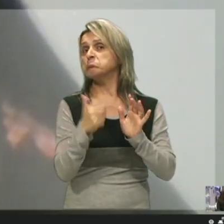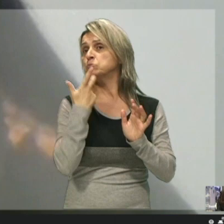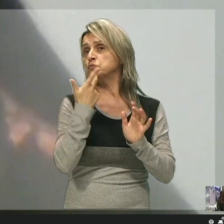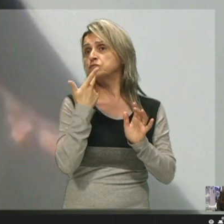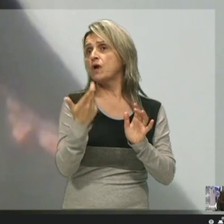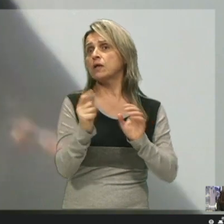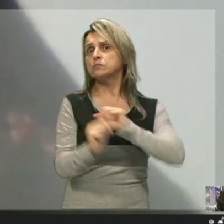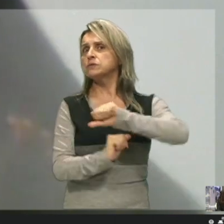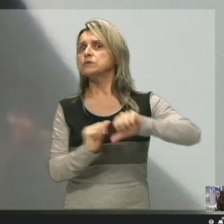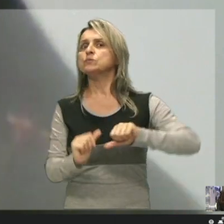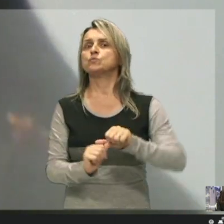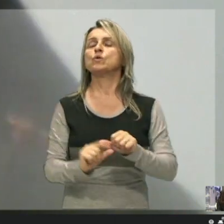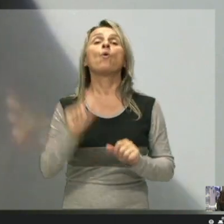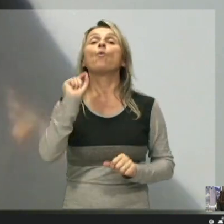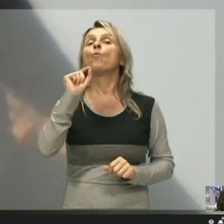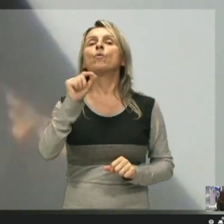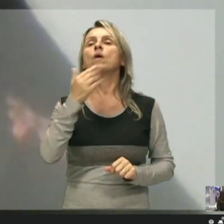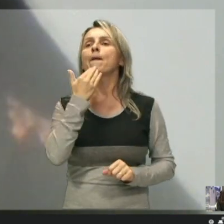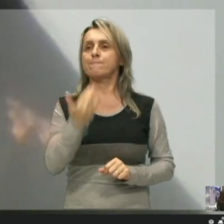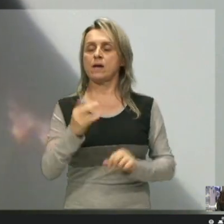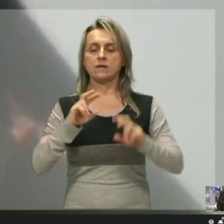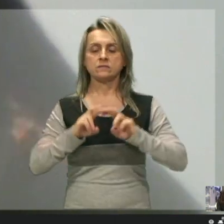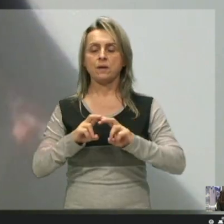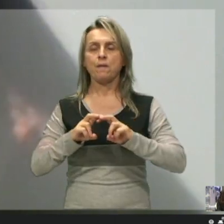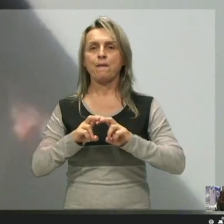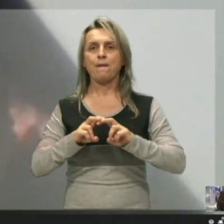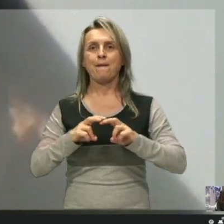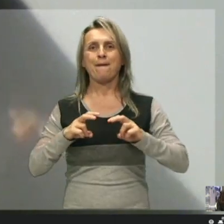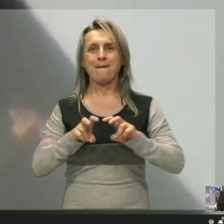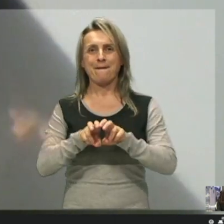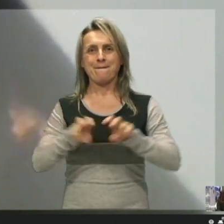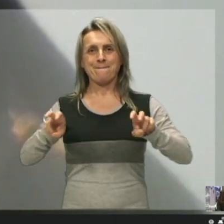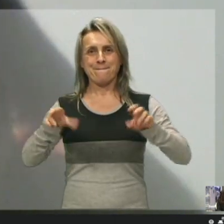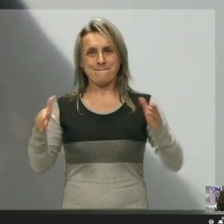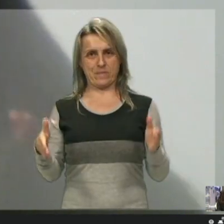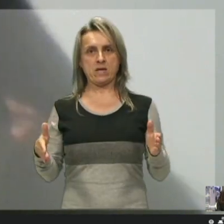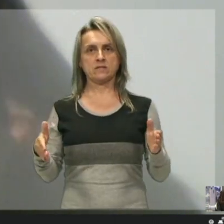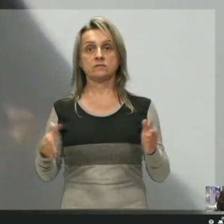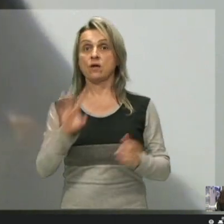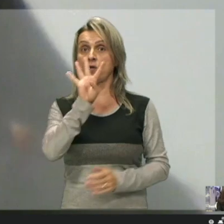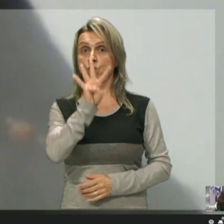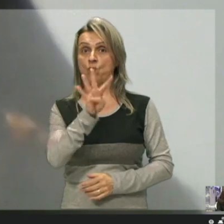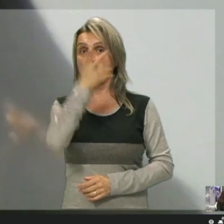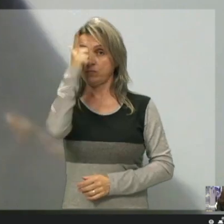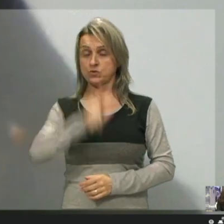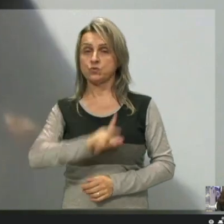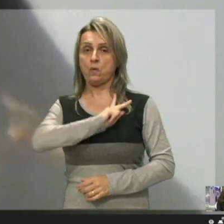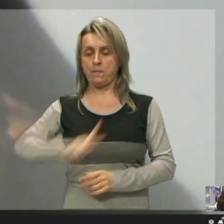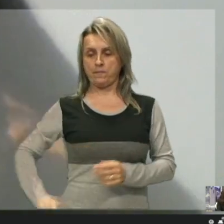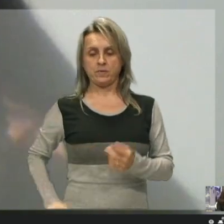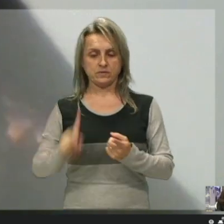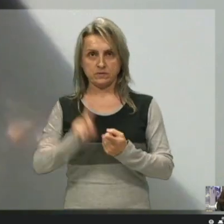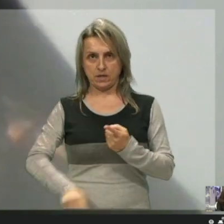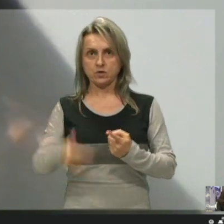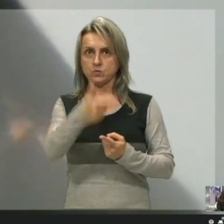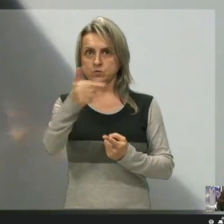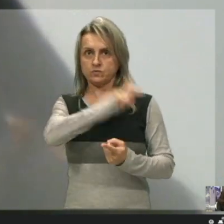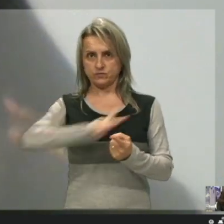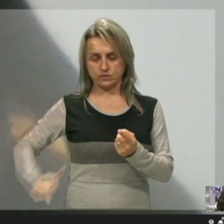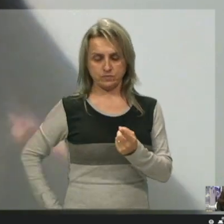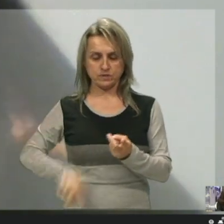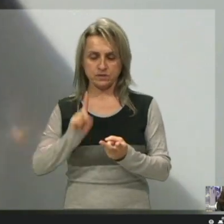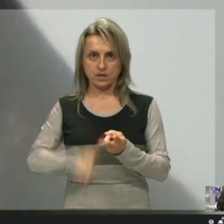mesa, a gente solicita que seja, são 4 pessoas, né? O presidente, o vice-presidente, o primeiro e o segundo secretário,